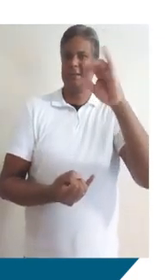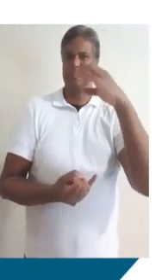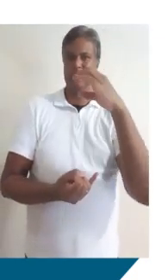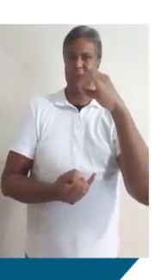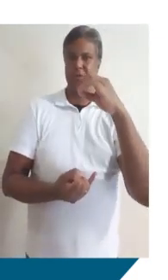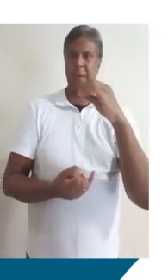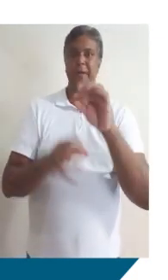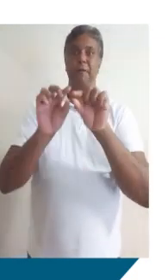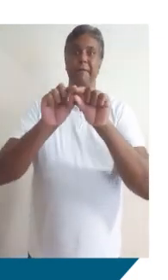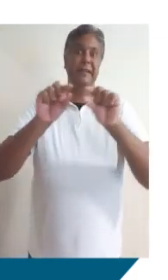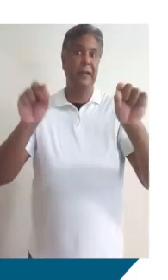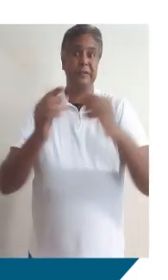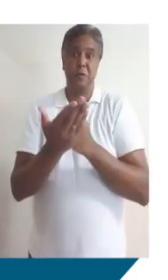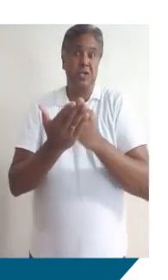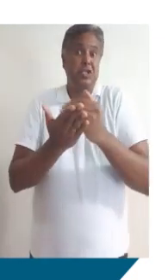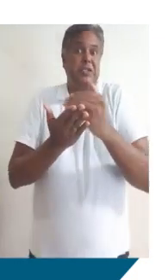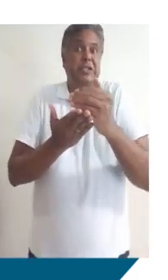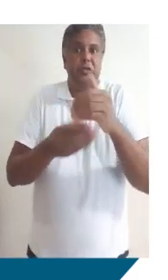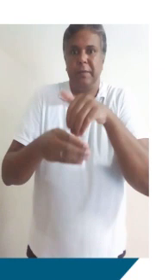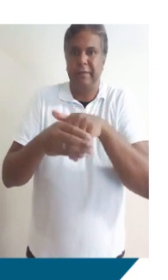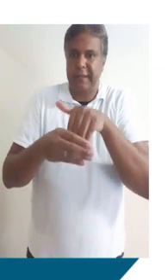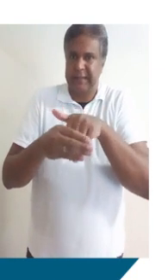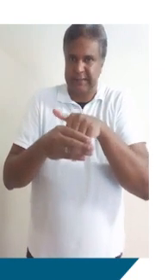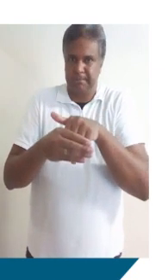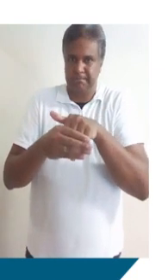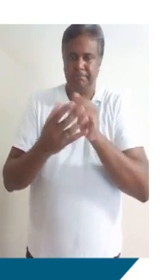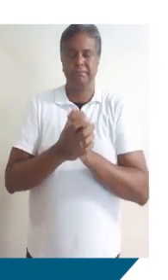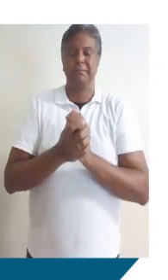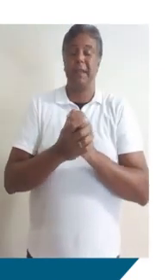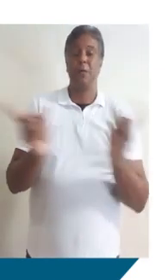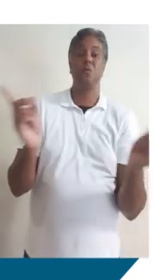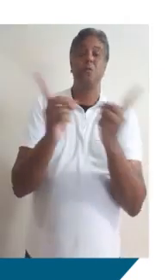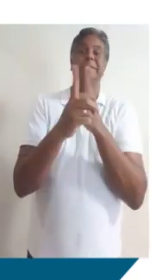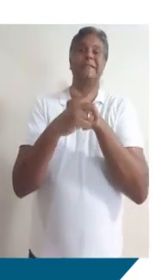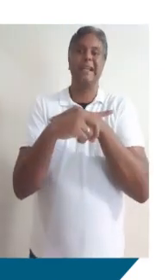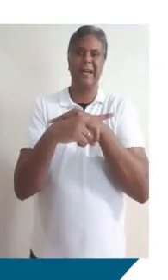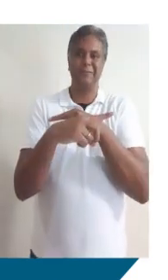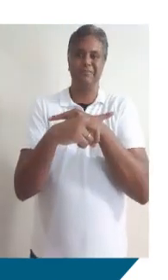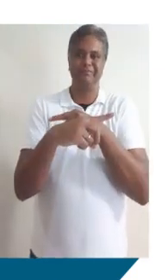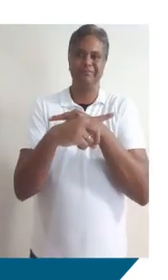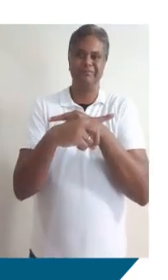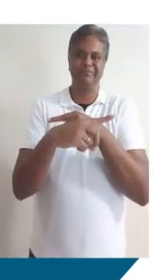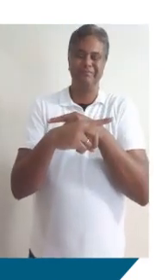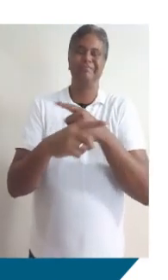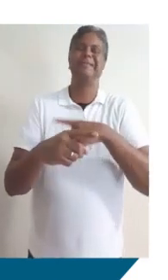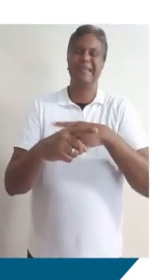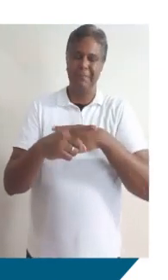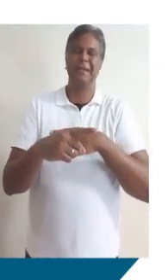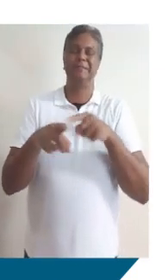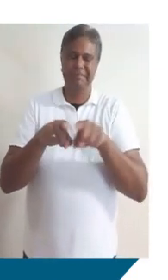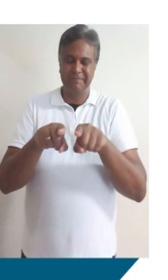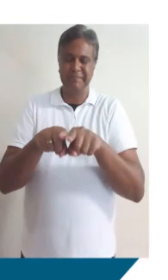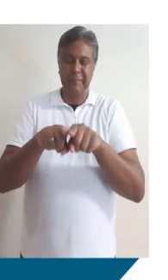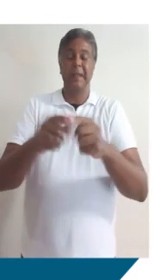Isso é o início de uma fundamentação. Mas a gente também tem o contrário, a fundamentação do tópico frasal. Então a gente fundamenta,